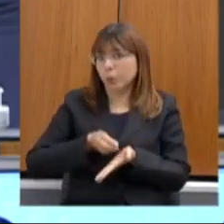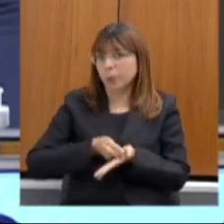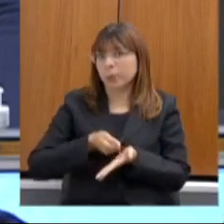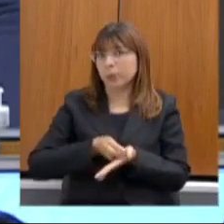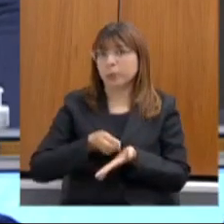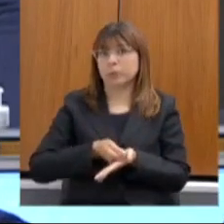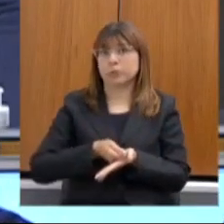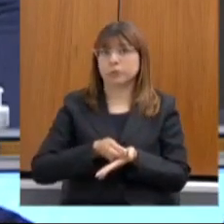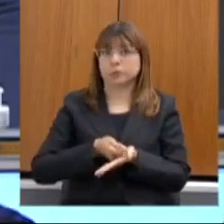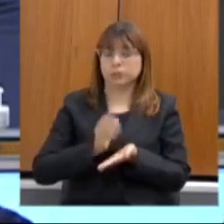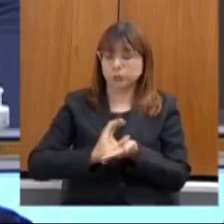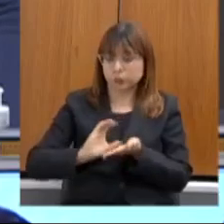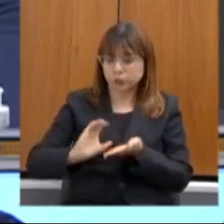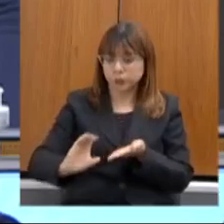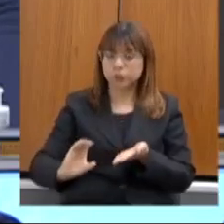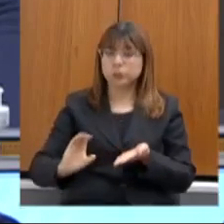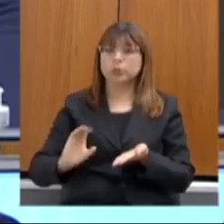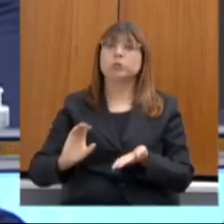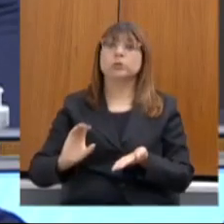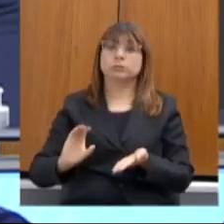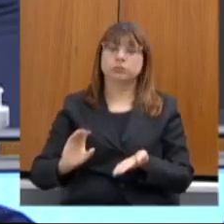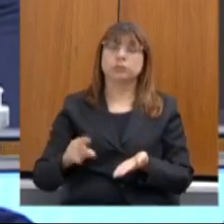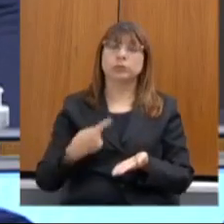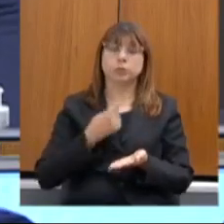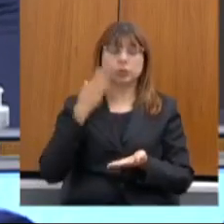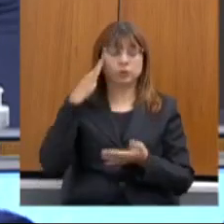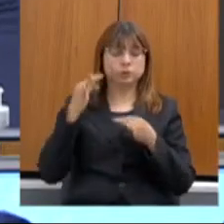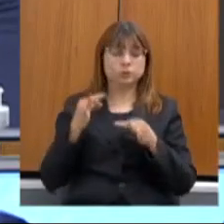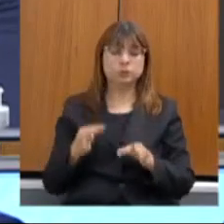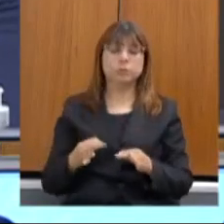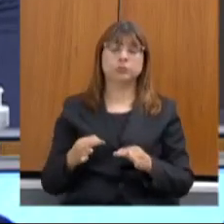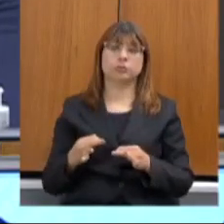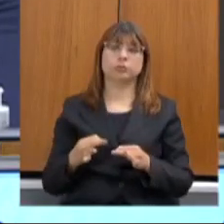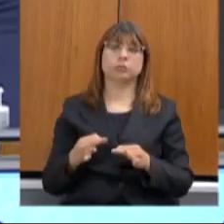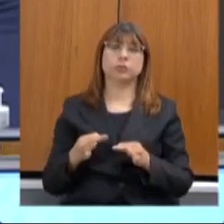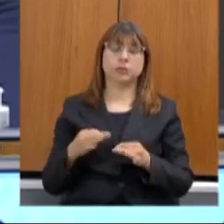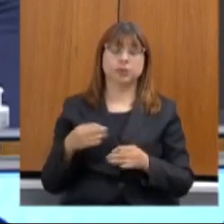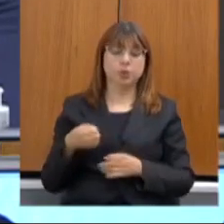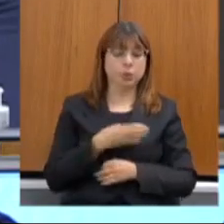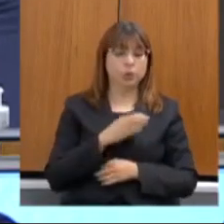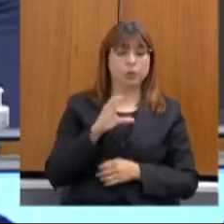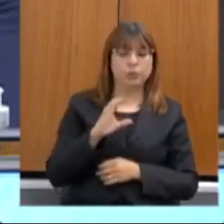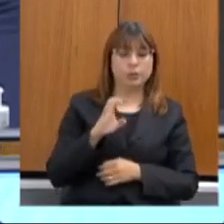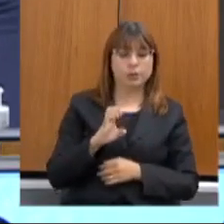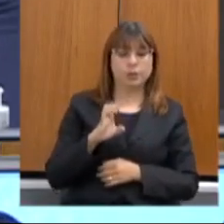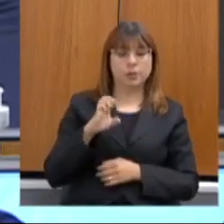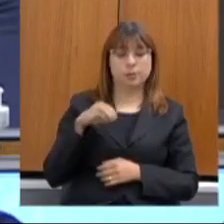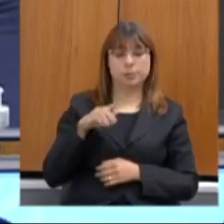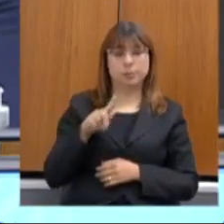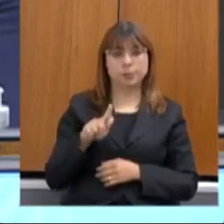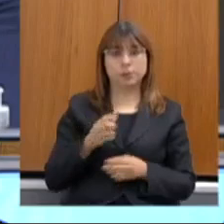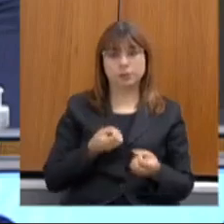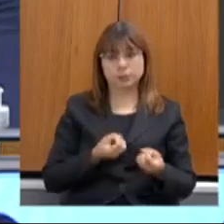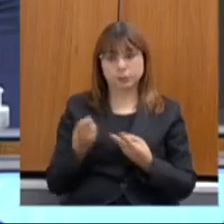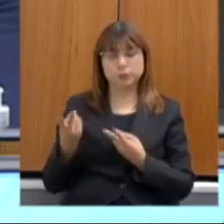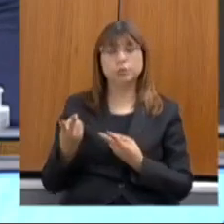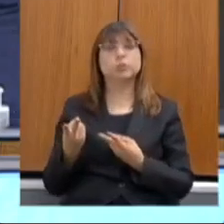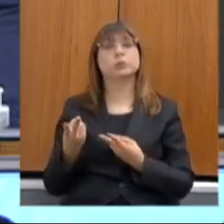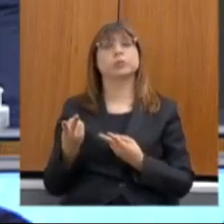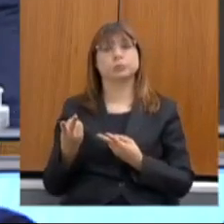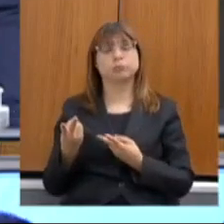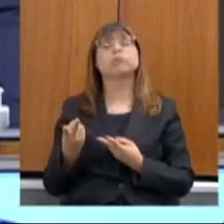de investimento nós temos certeza que essa nova Cemig privatizada será uma